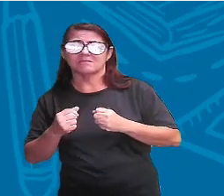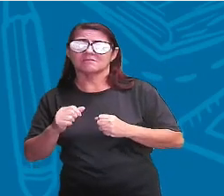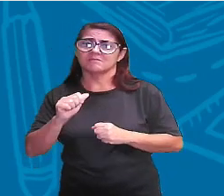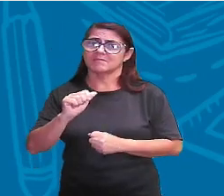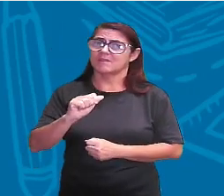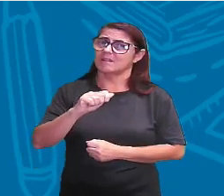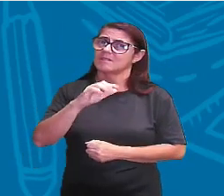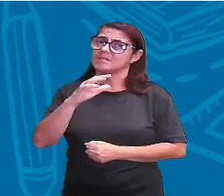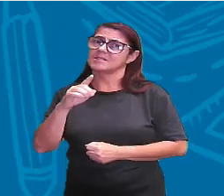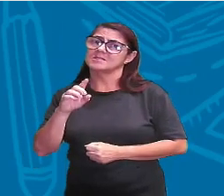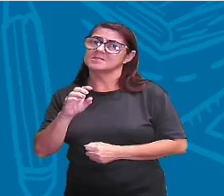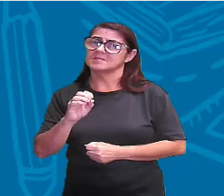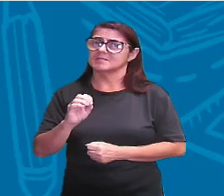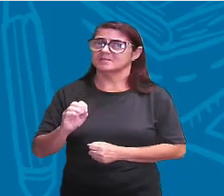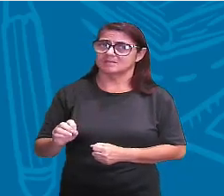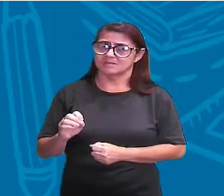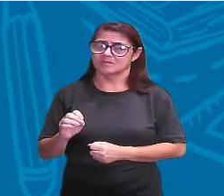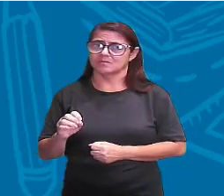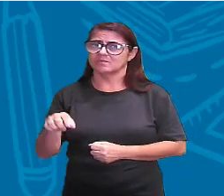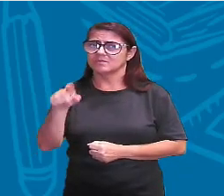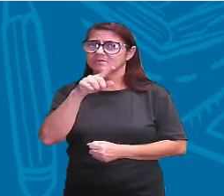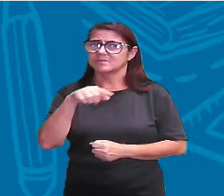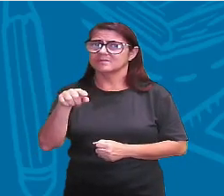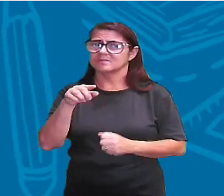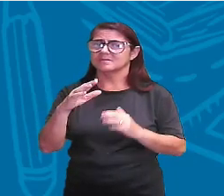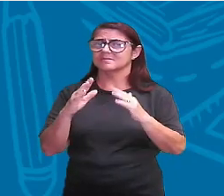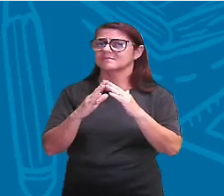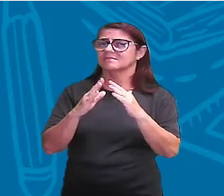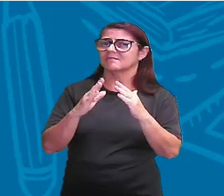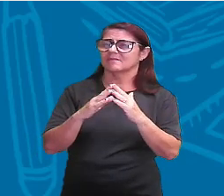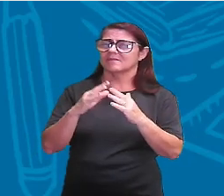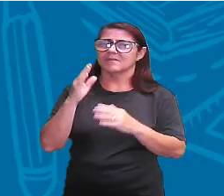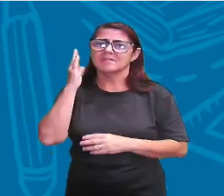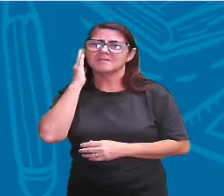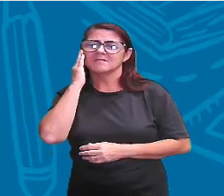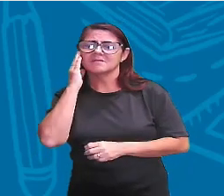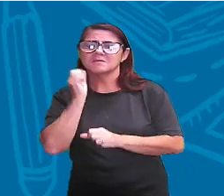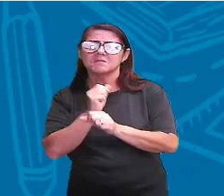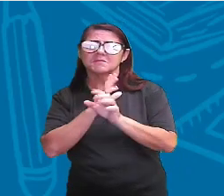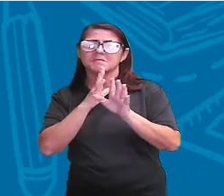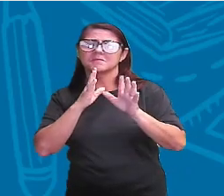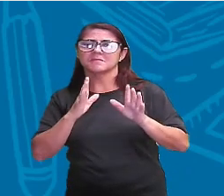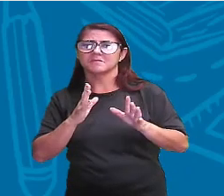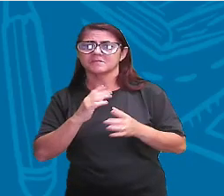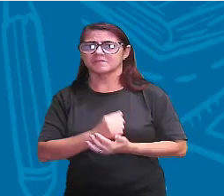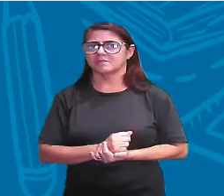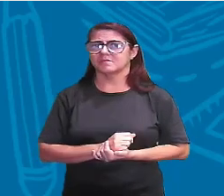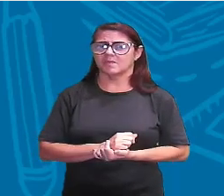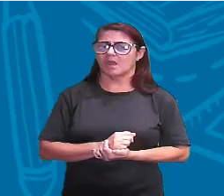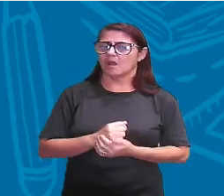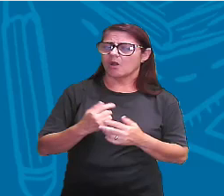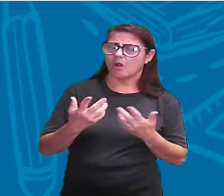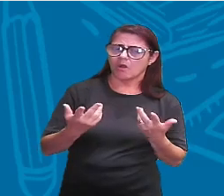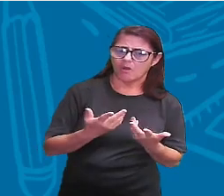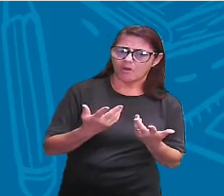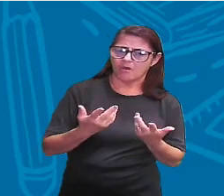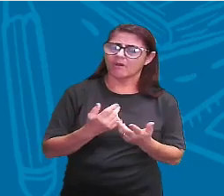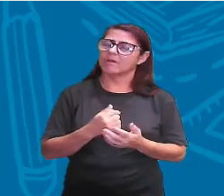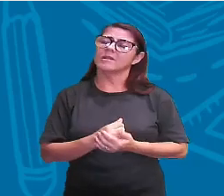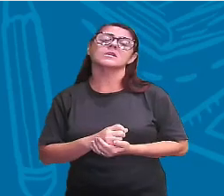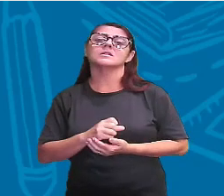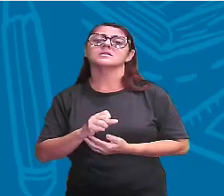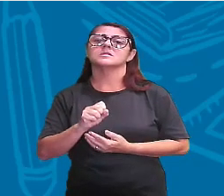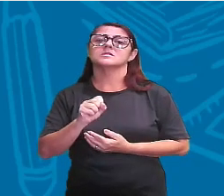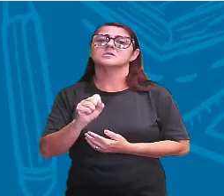ficar muito mais prático para você aí de casa assimilar, certo? Começando aí pelo subject pronouns, que